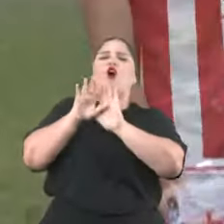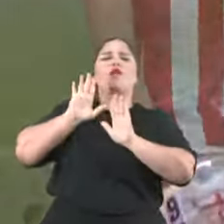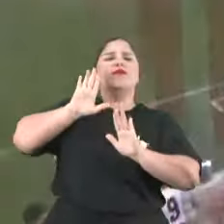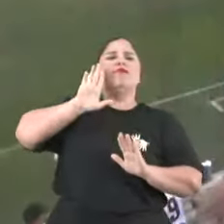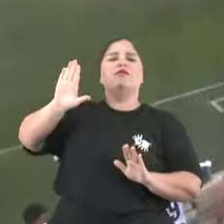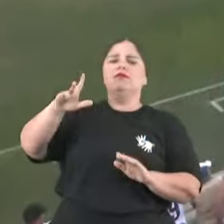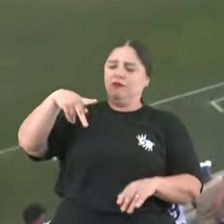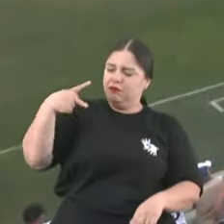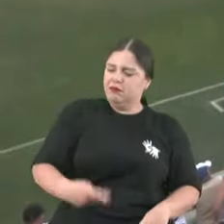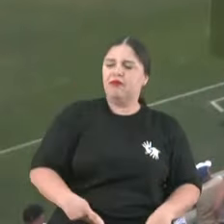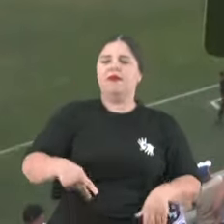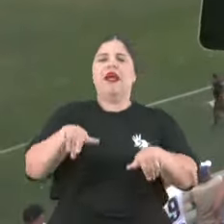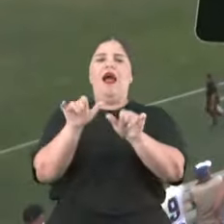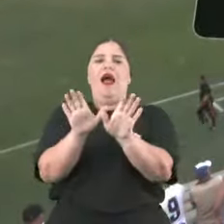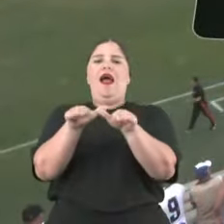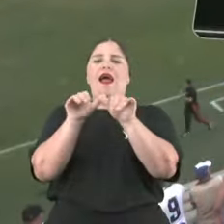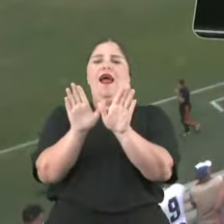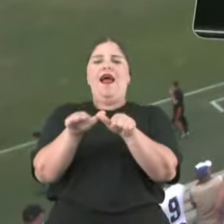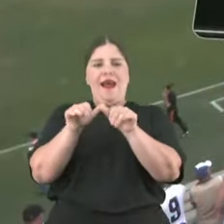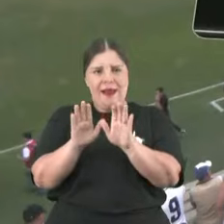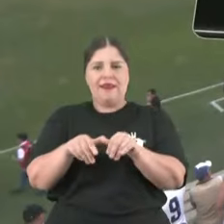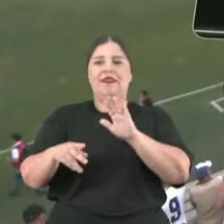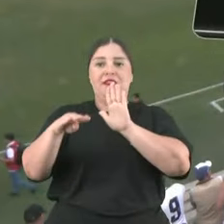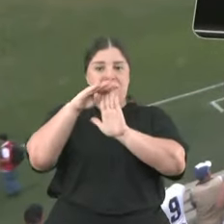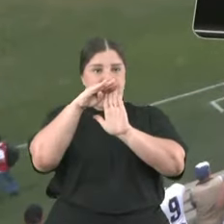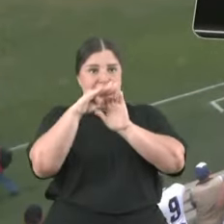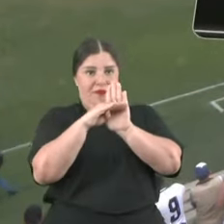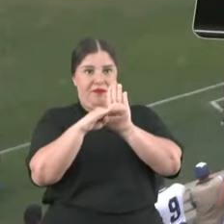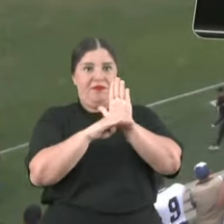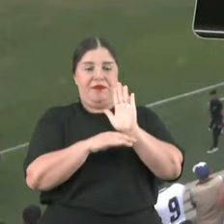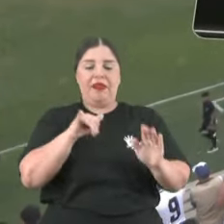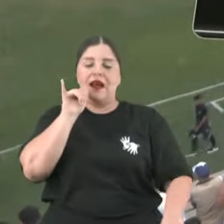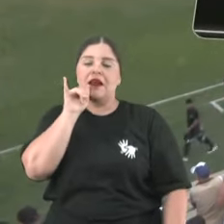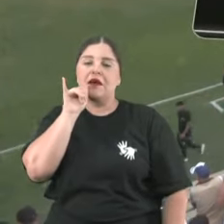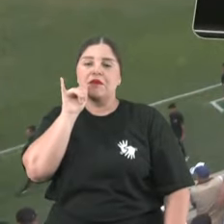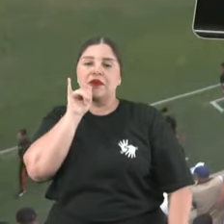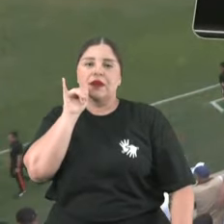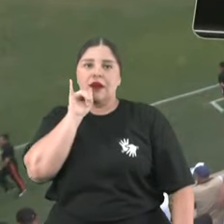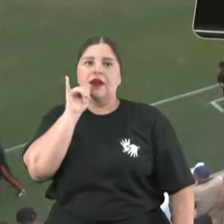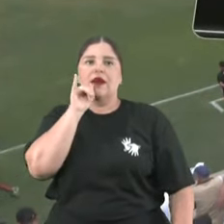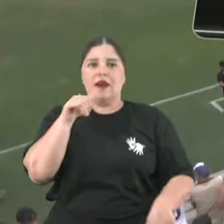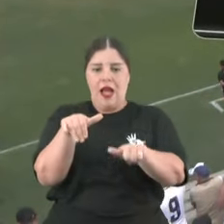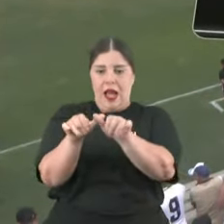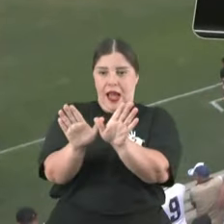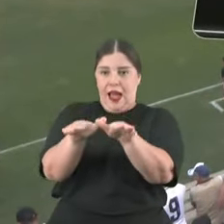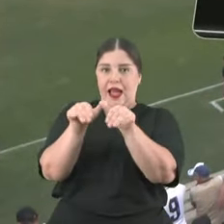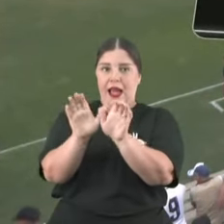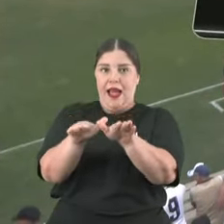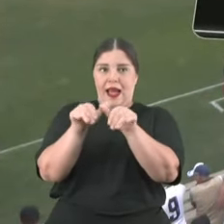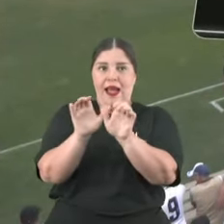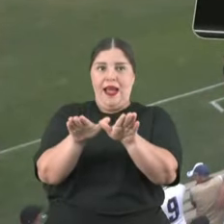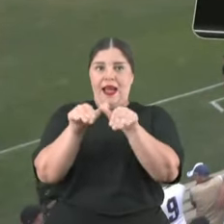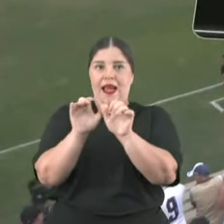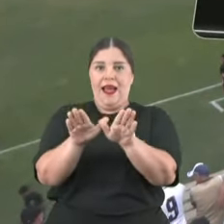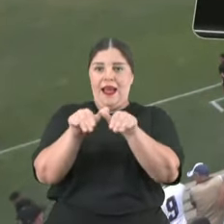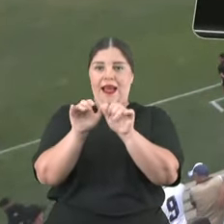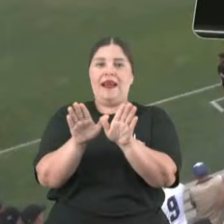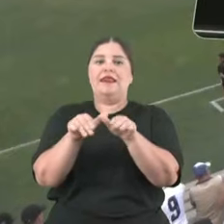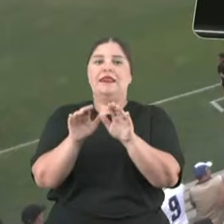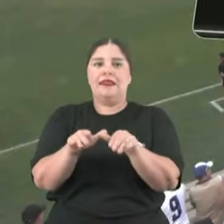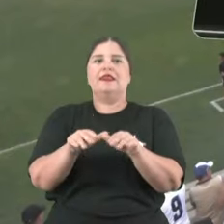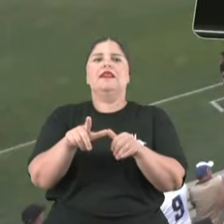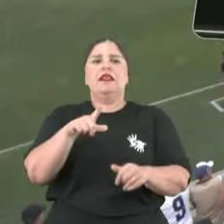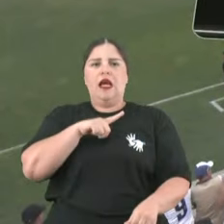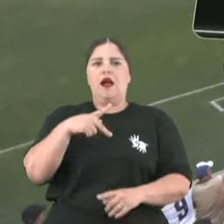casa, começando com a agremiação esportiva arapiraquense, o Asa de tanta gente que vai a campo com Bruno Pianissola 1, Paulinho